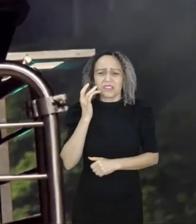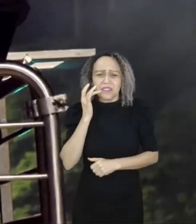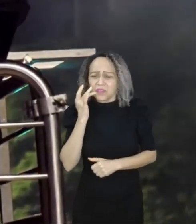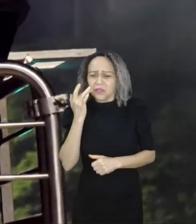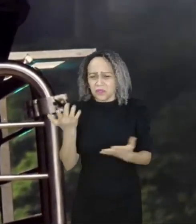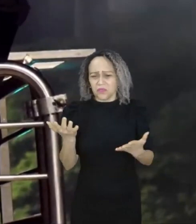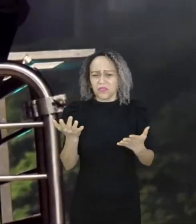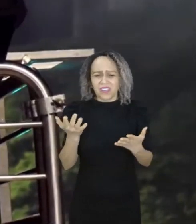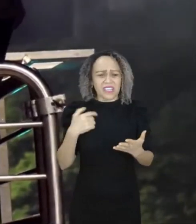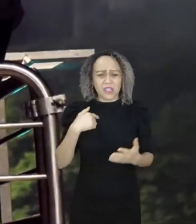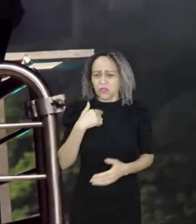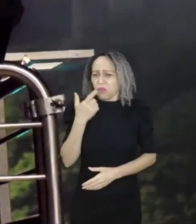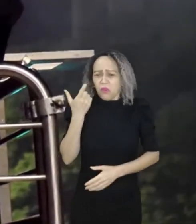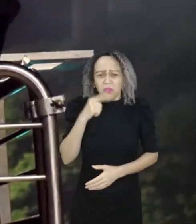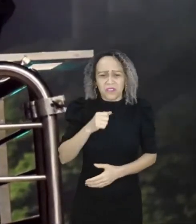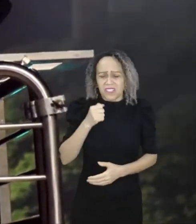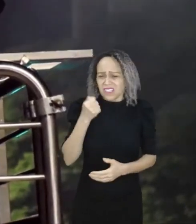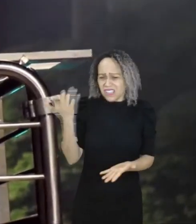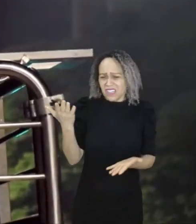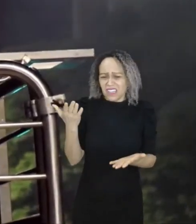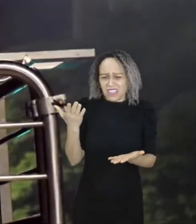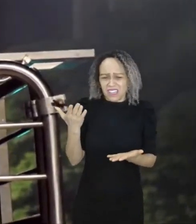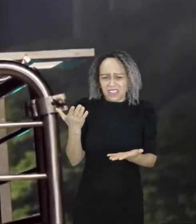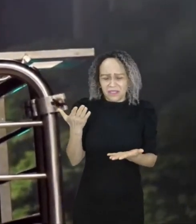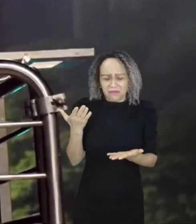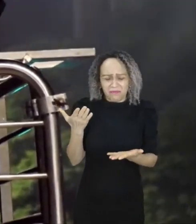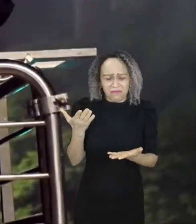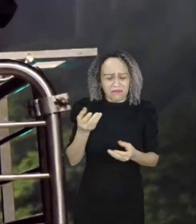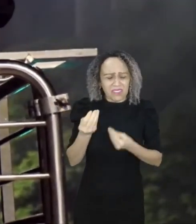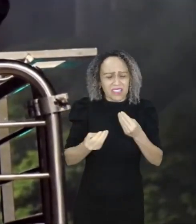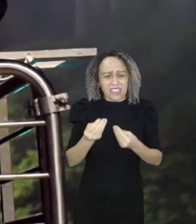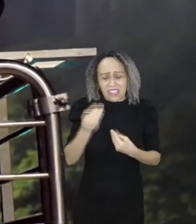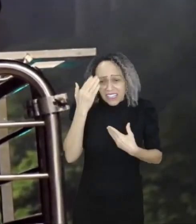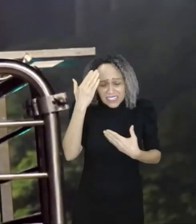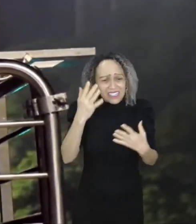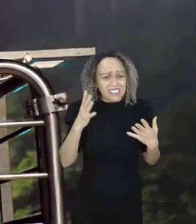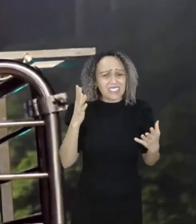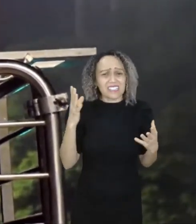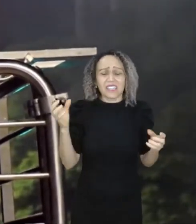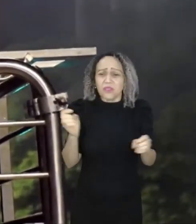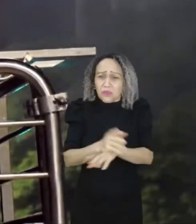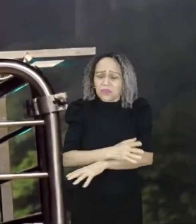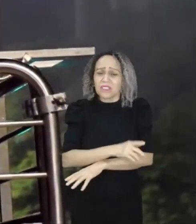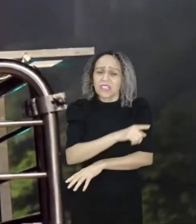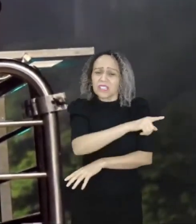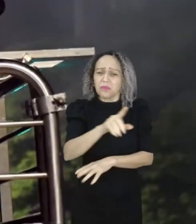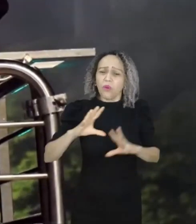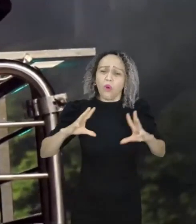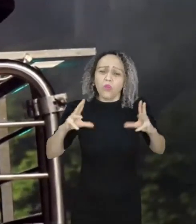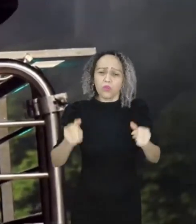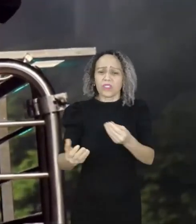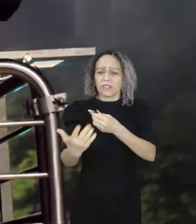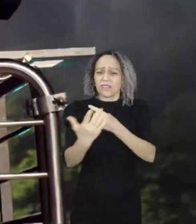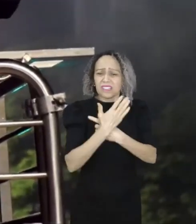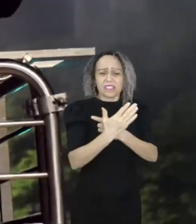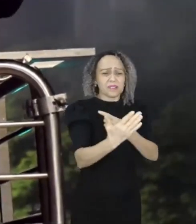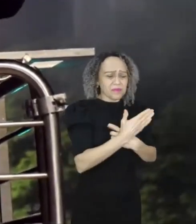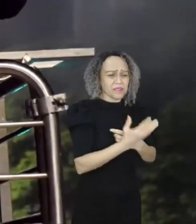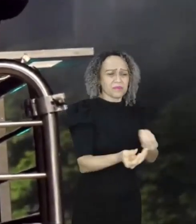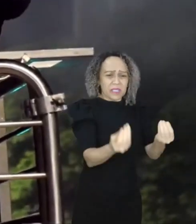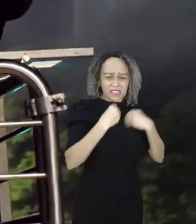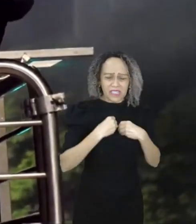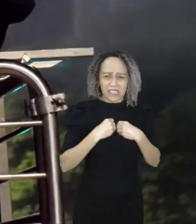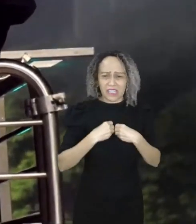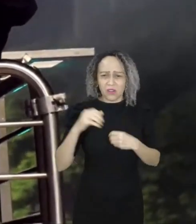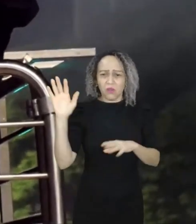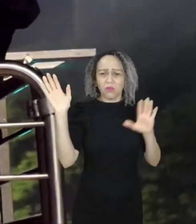pela cultura e pela liberdade. Um abraço, gente. Um abraço. E até o próximo, se Deus quiser.